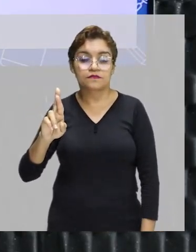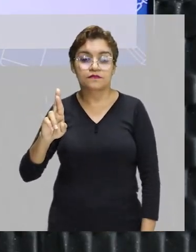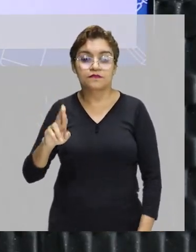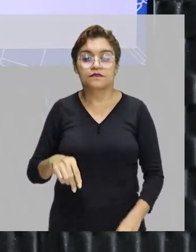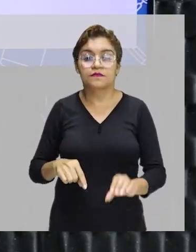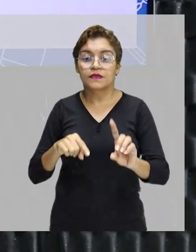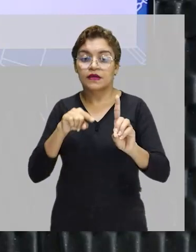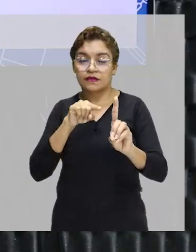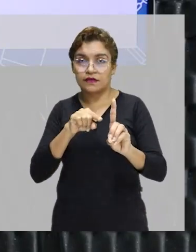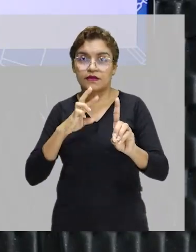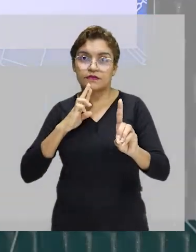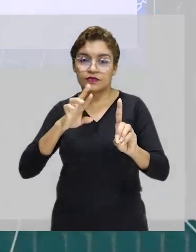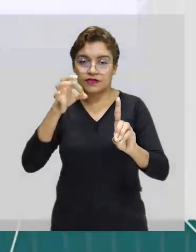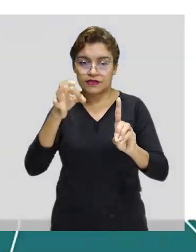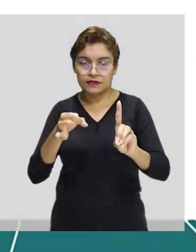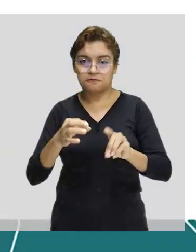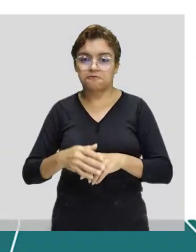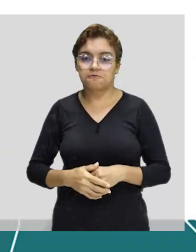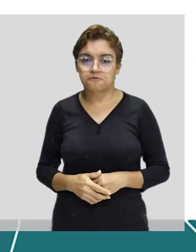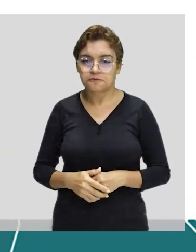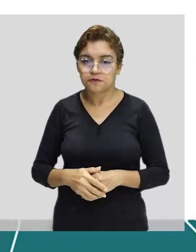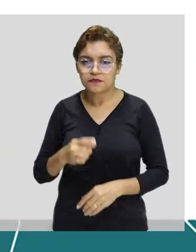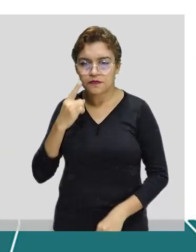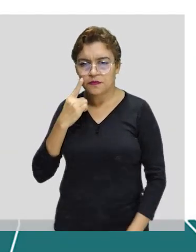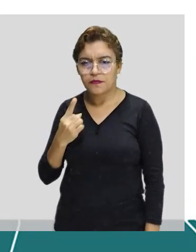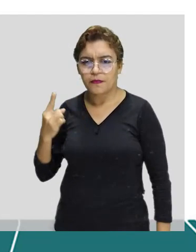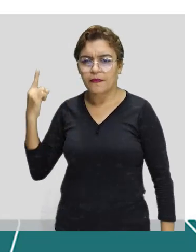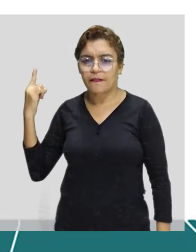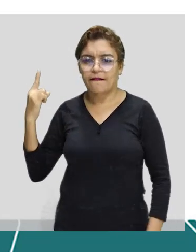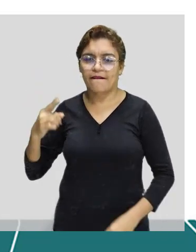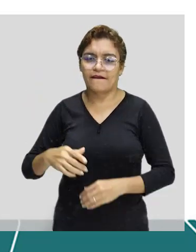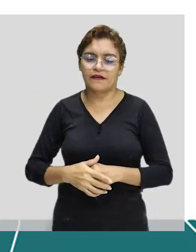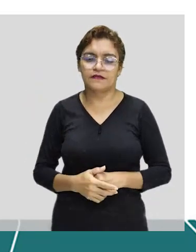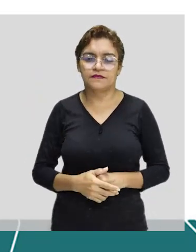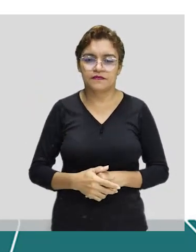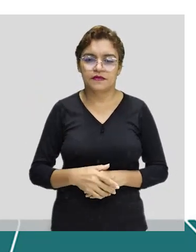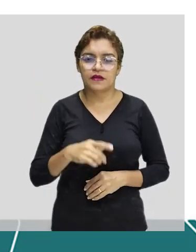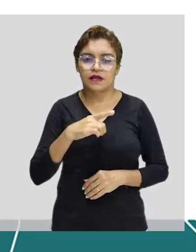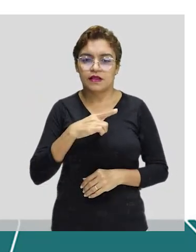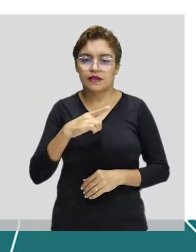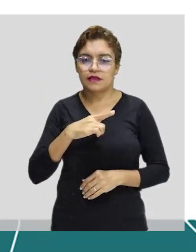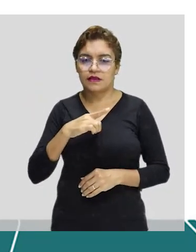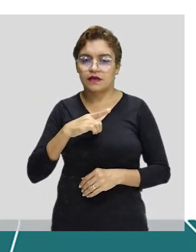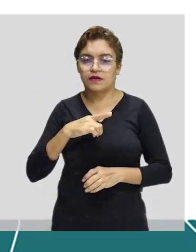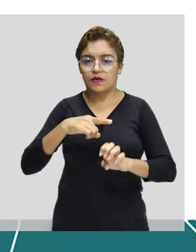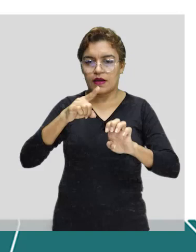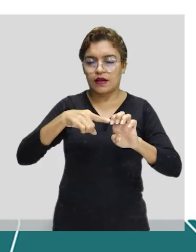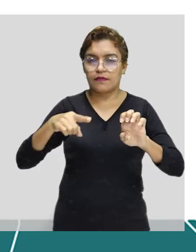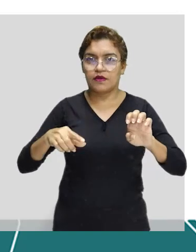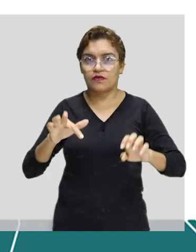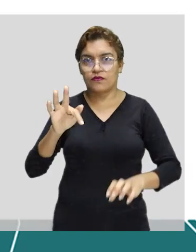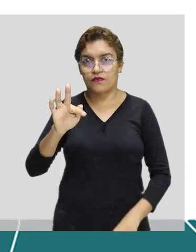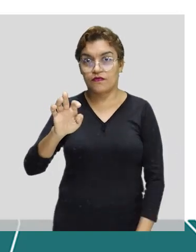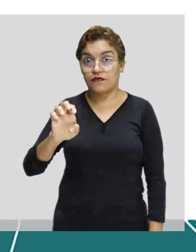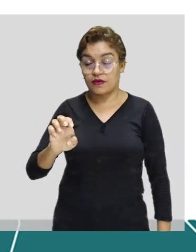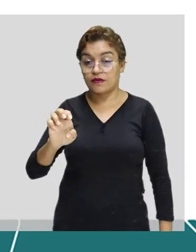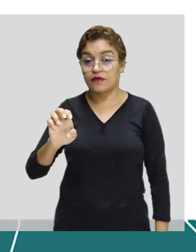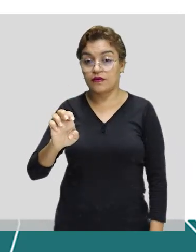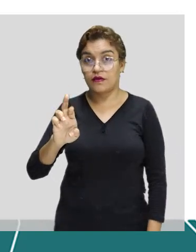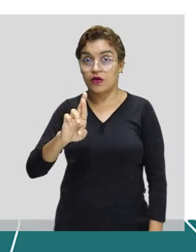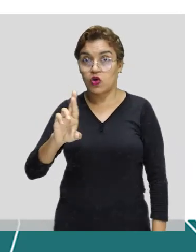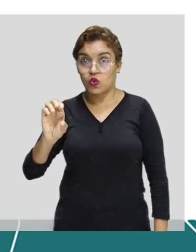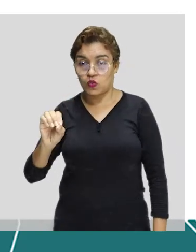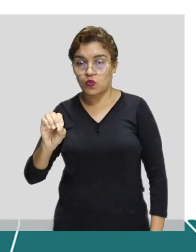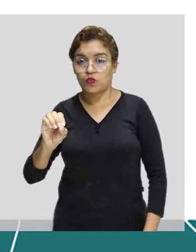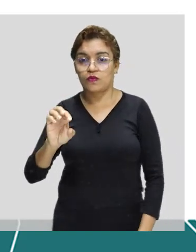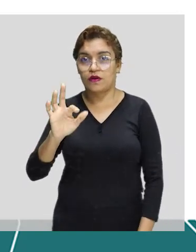letra D. Olha só, turminha. Então aqui nós temos o elemento ferro, ok? O número de